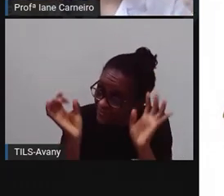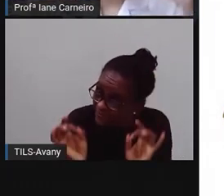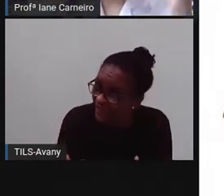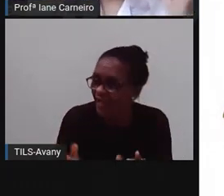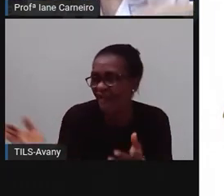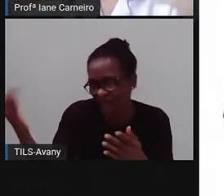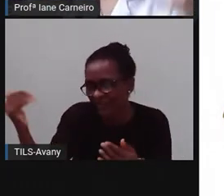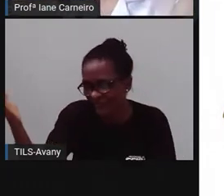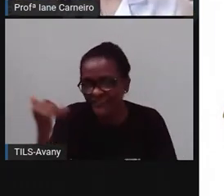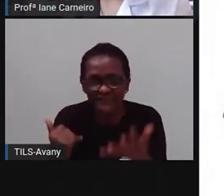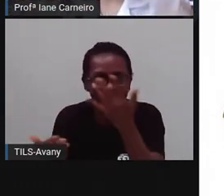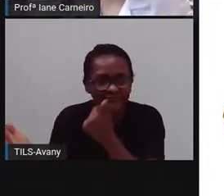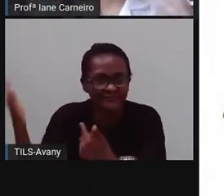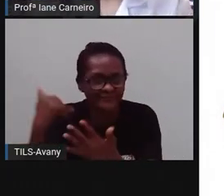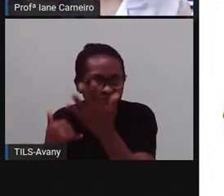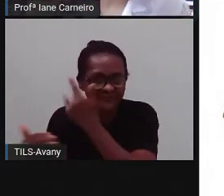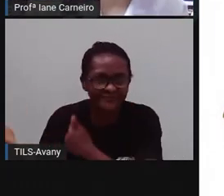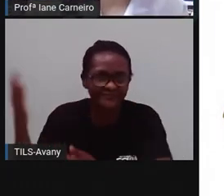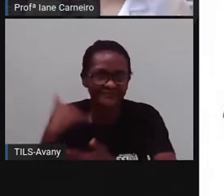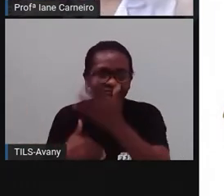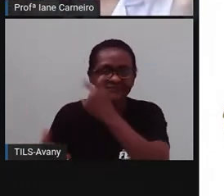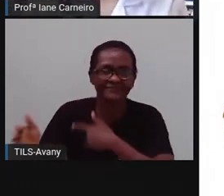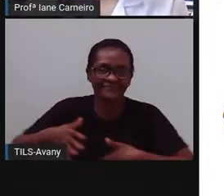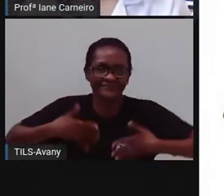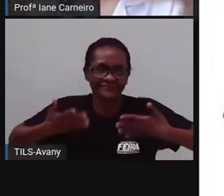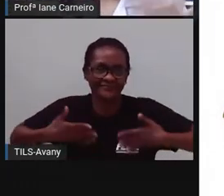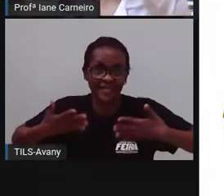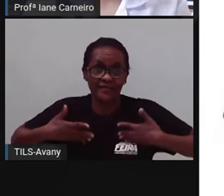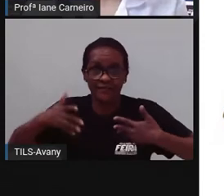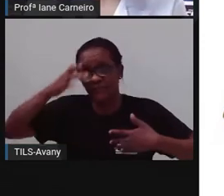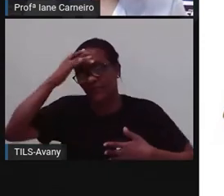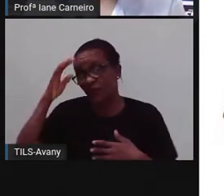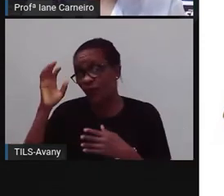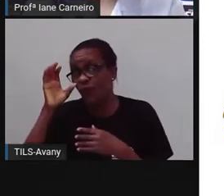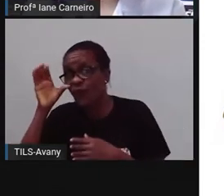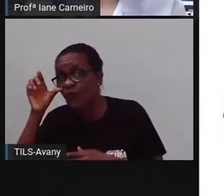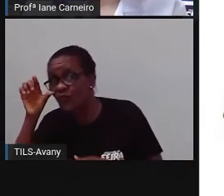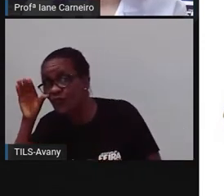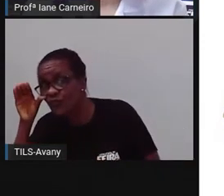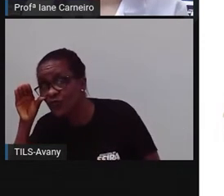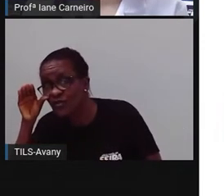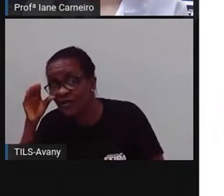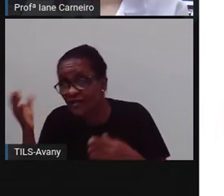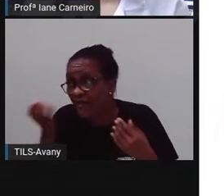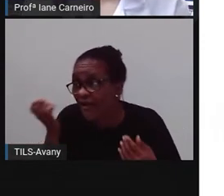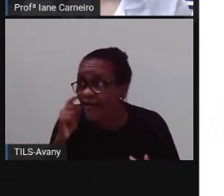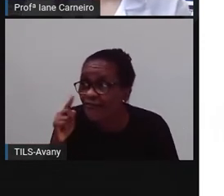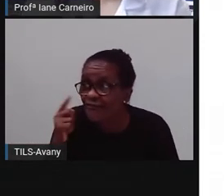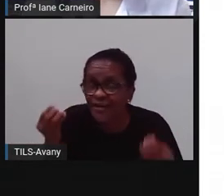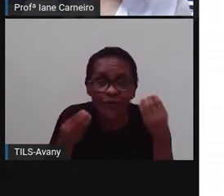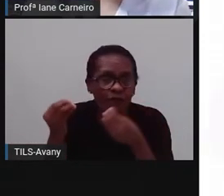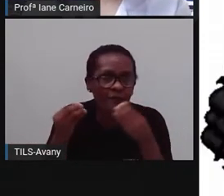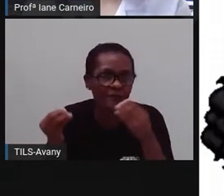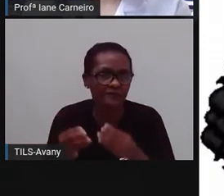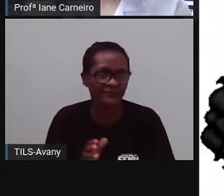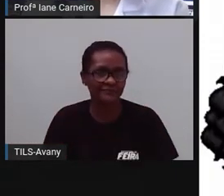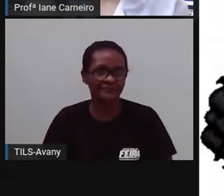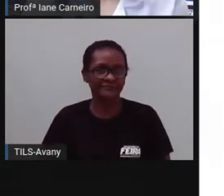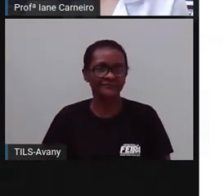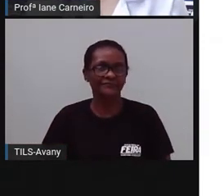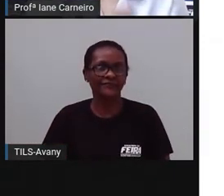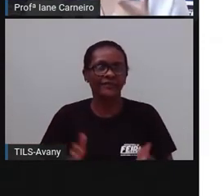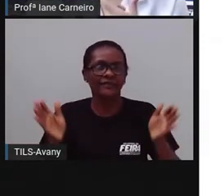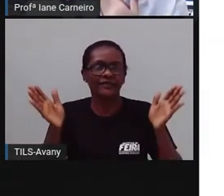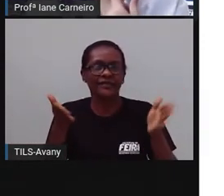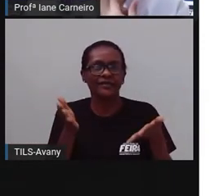mensagens que deixam uma pessoa animada curiosa para participar dessa festa Oi e aí ó vamos